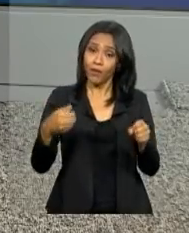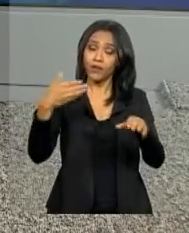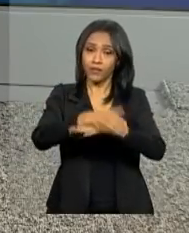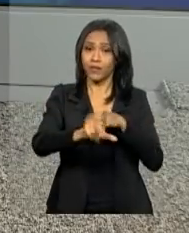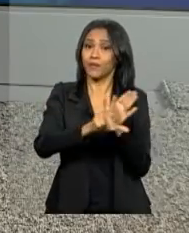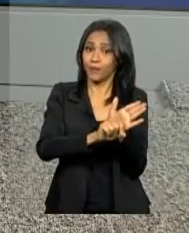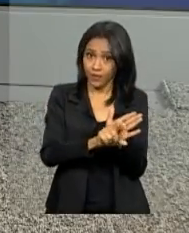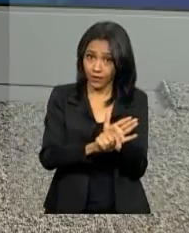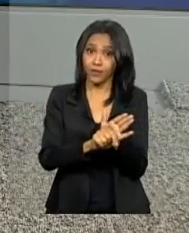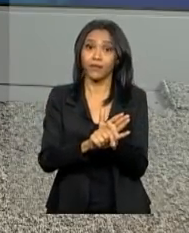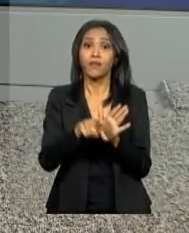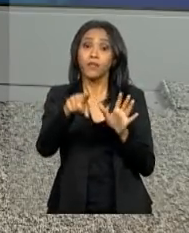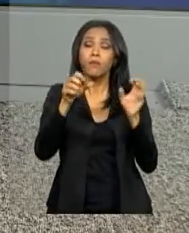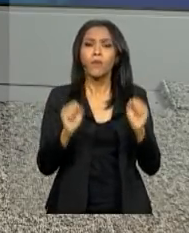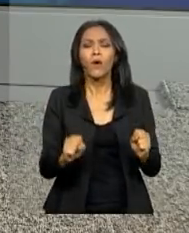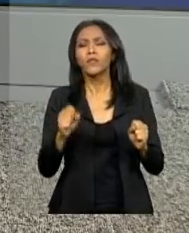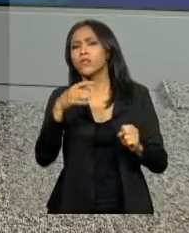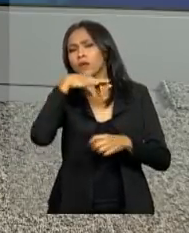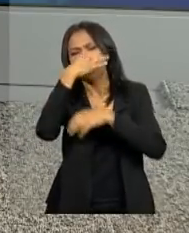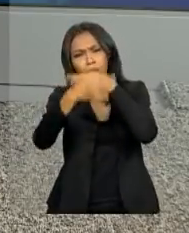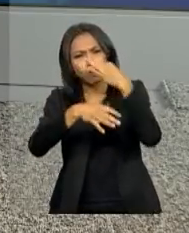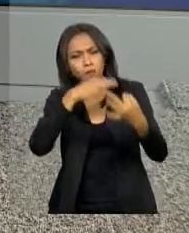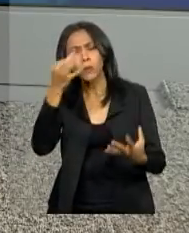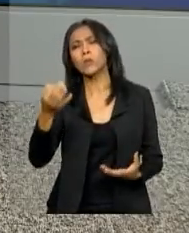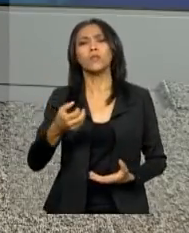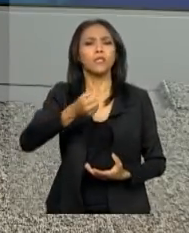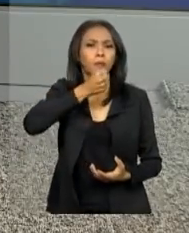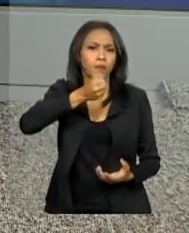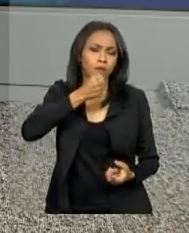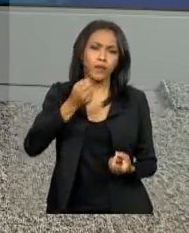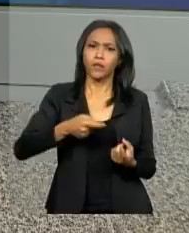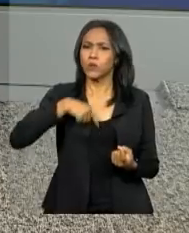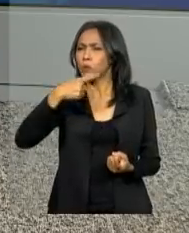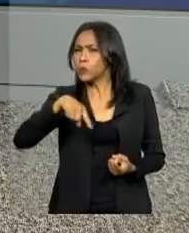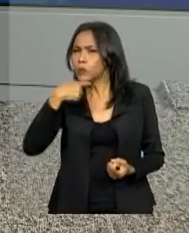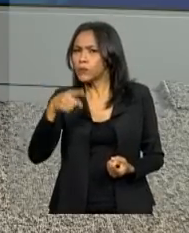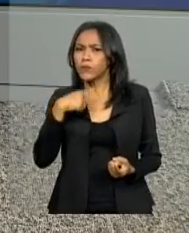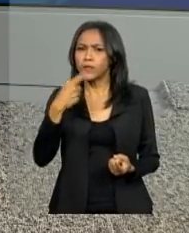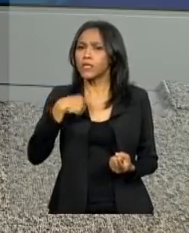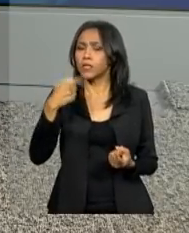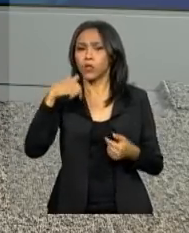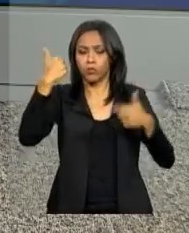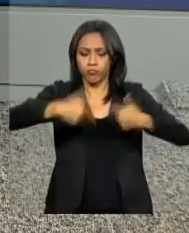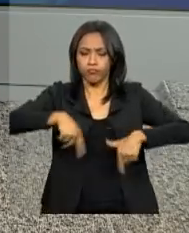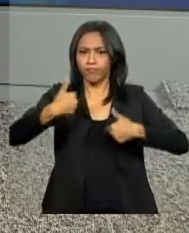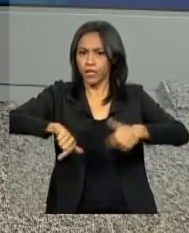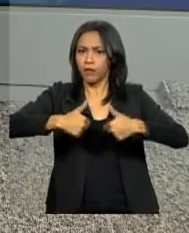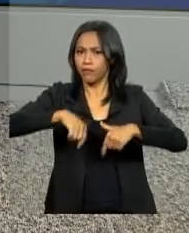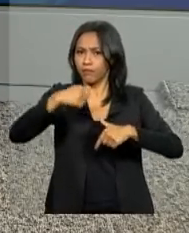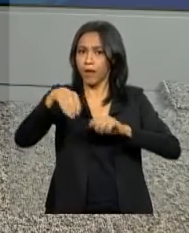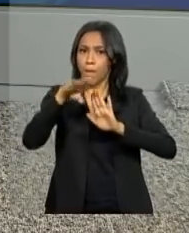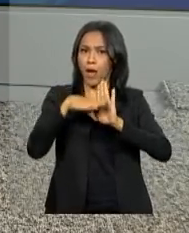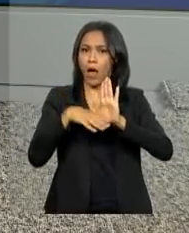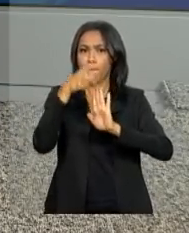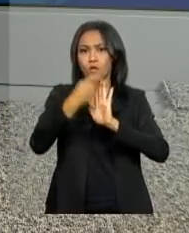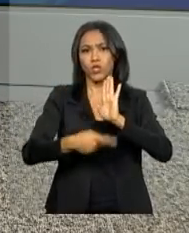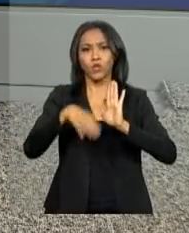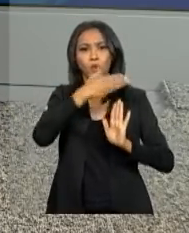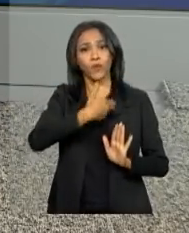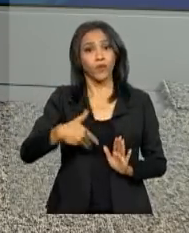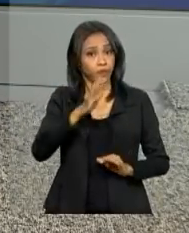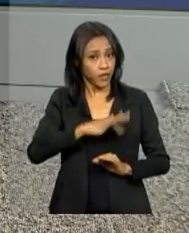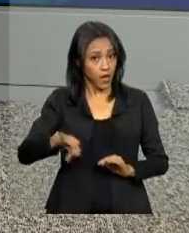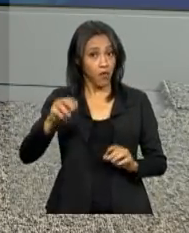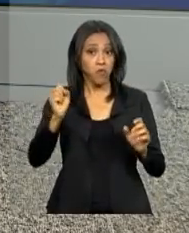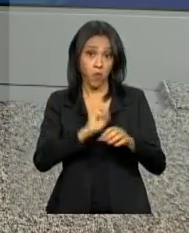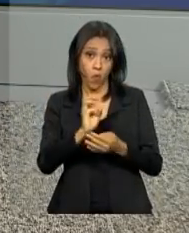Twitter. Você pode mandar suas sugestões de reportagens e dúvidas sobre programas e ações do governo federal para o nosso WhatsApp.